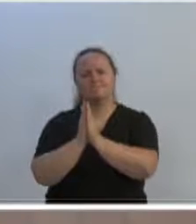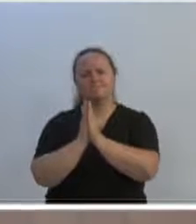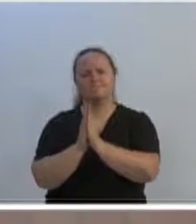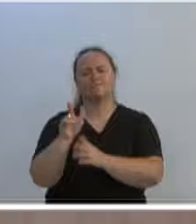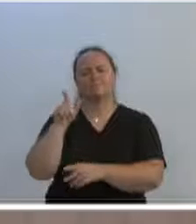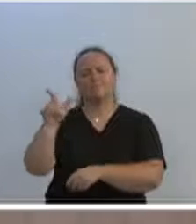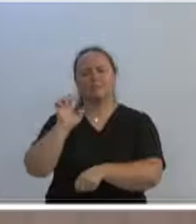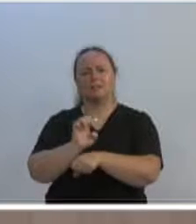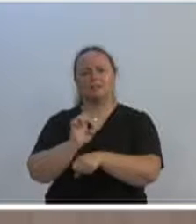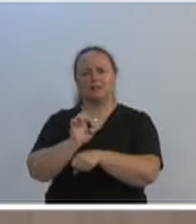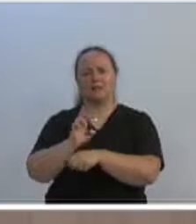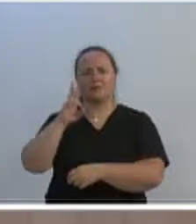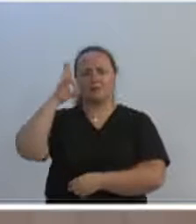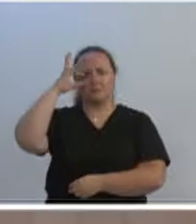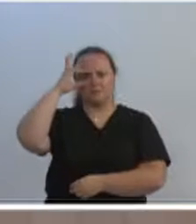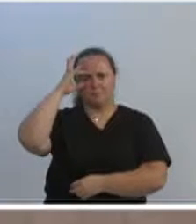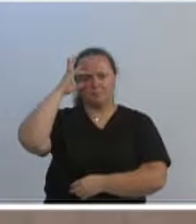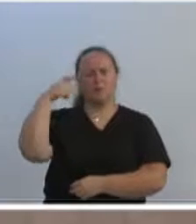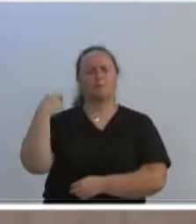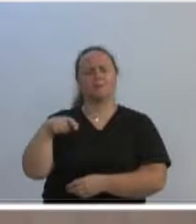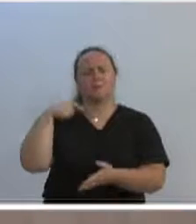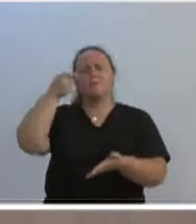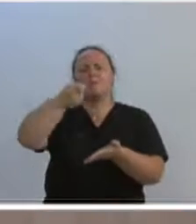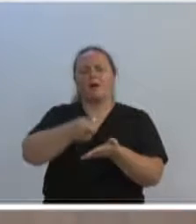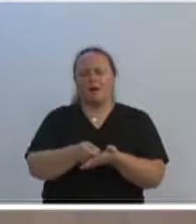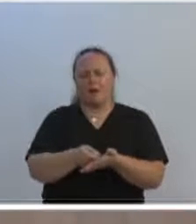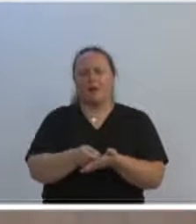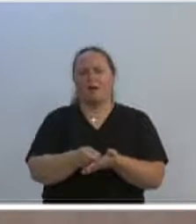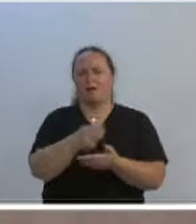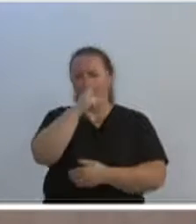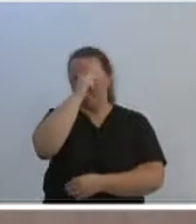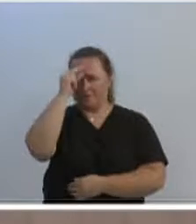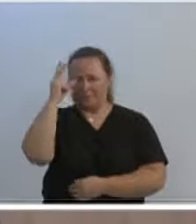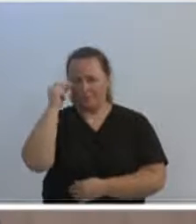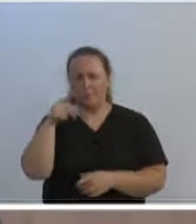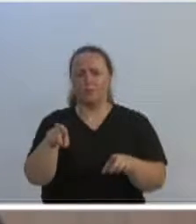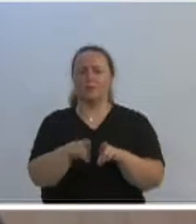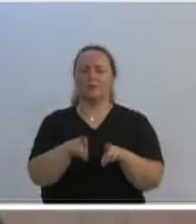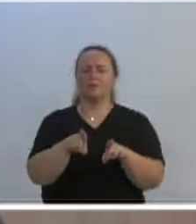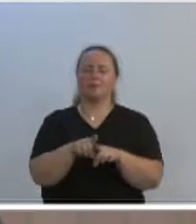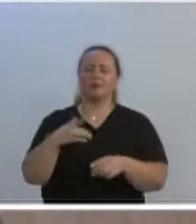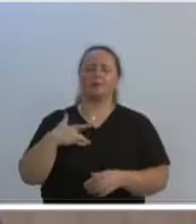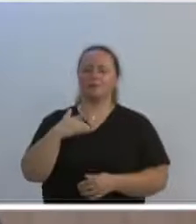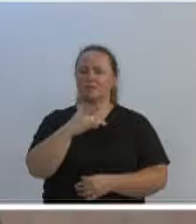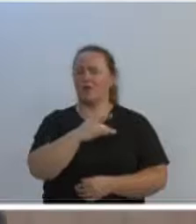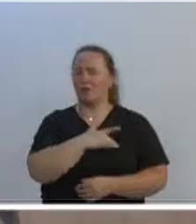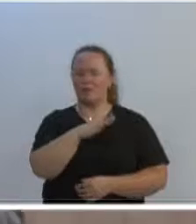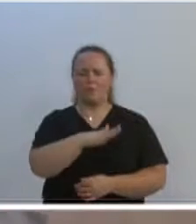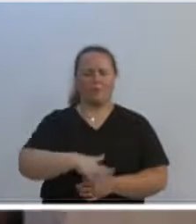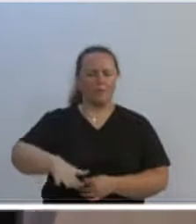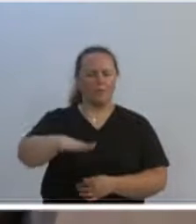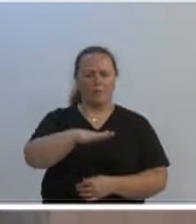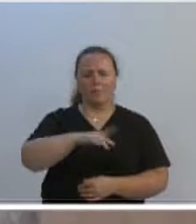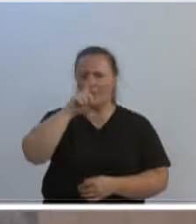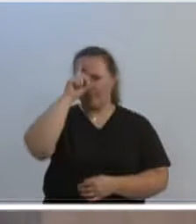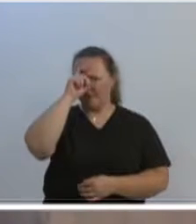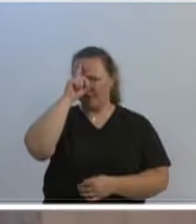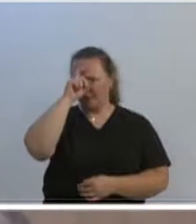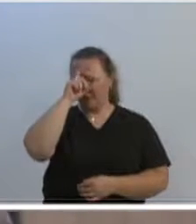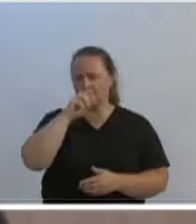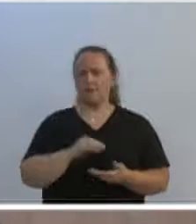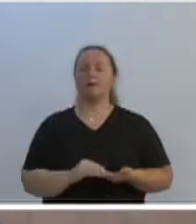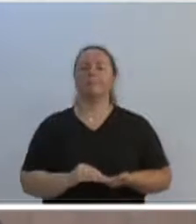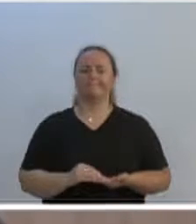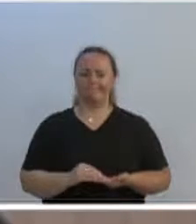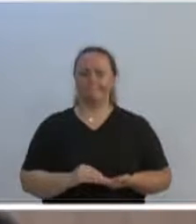dívida com Blumenau na área da saúde e principalmente na área dos hospitais, também na